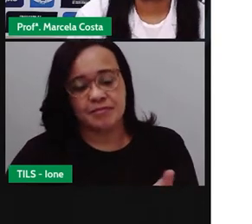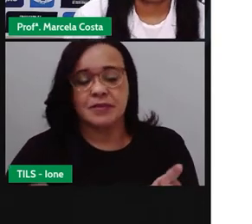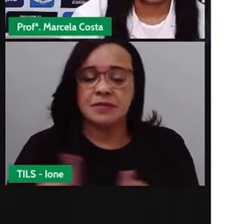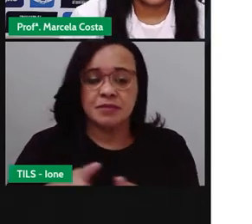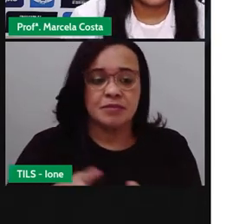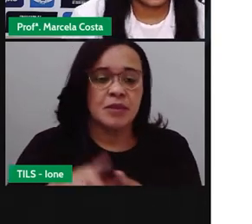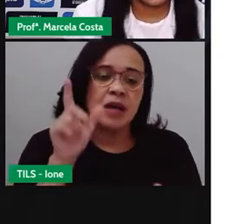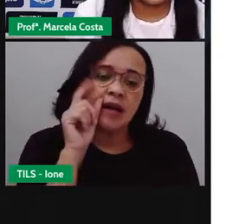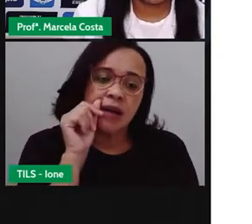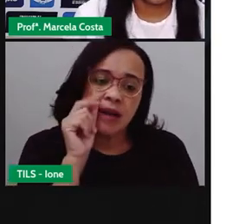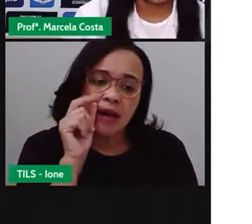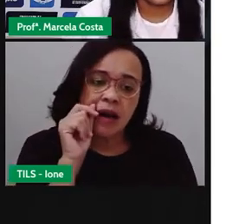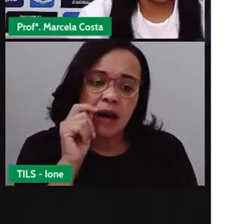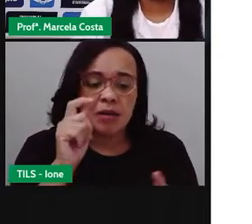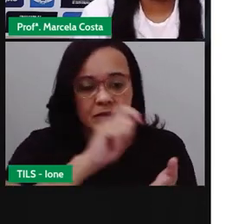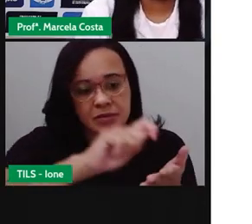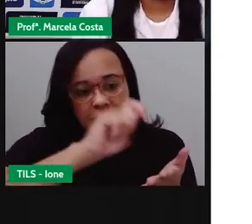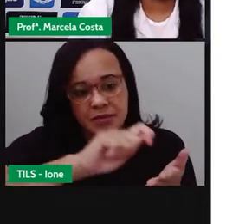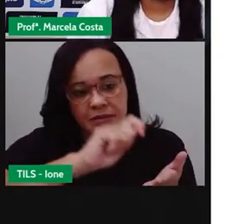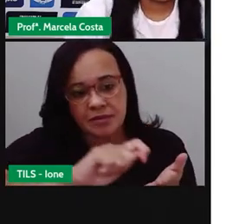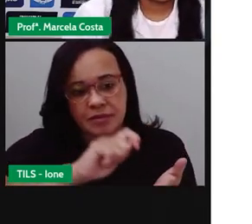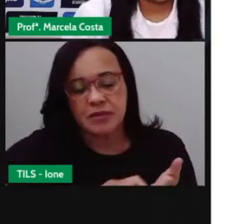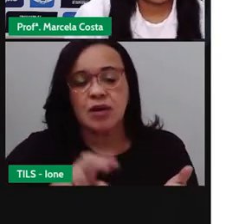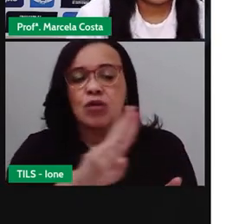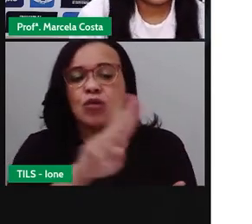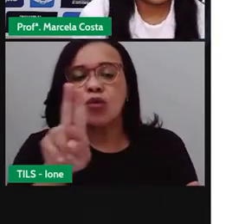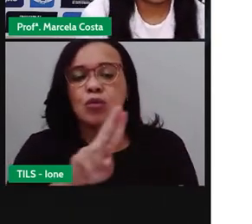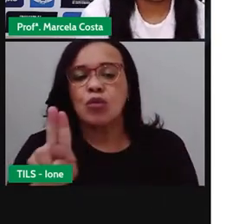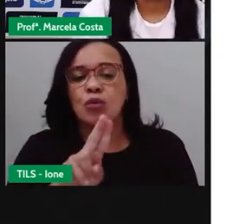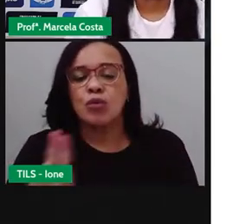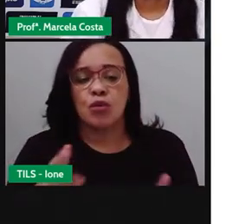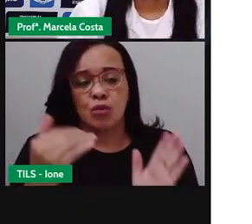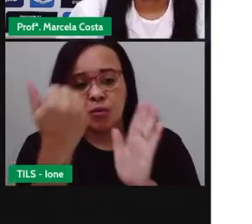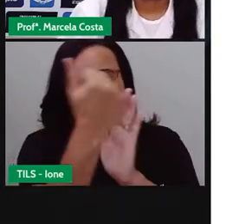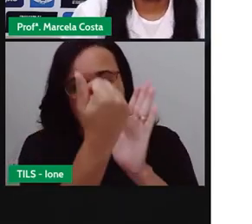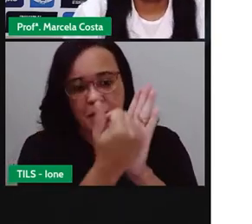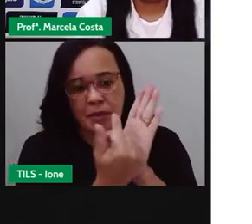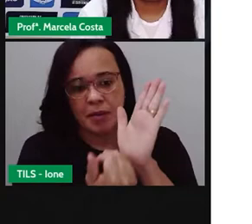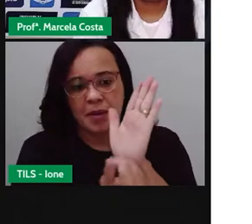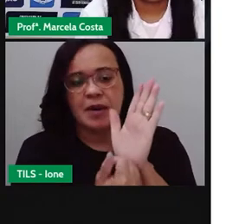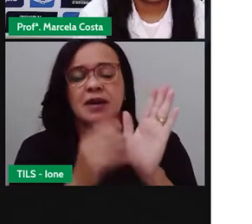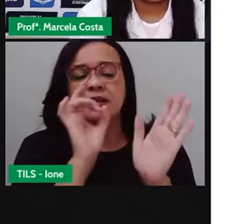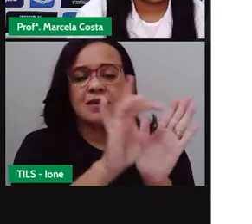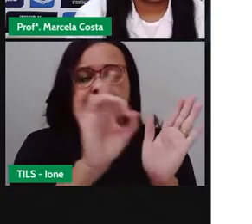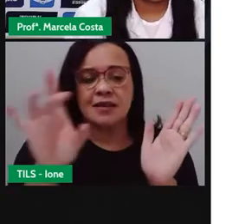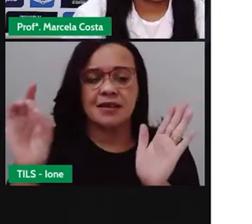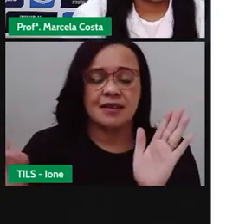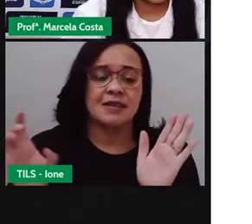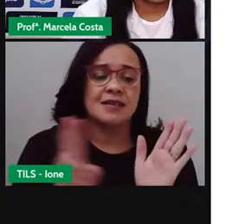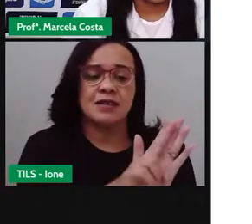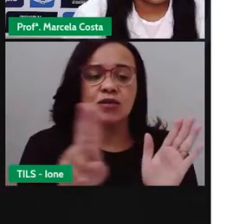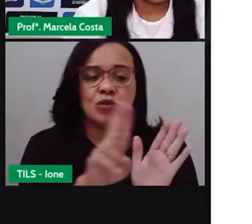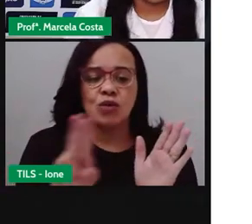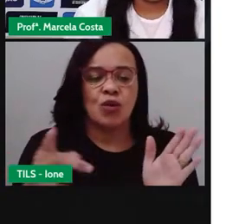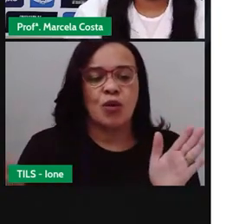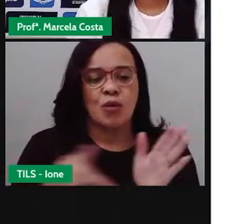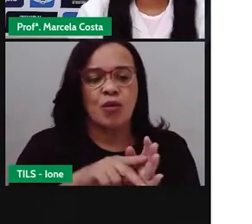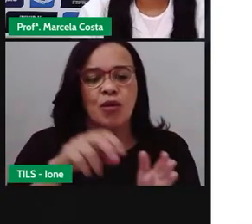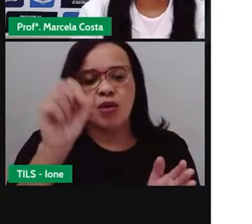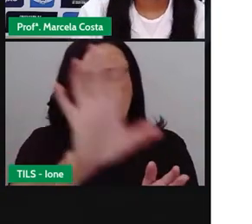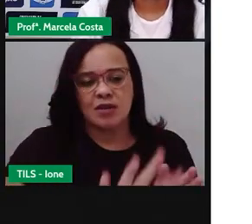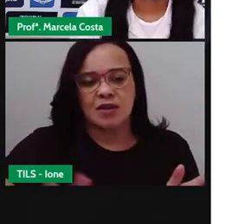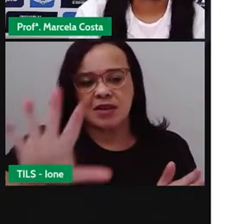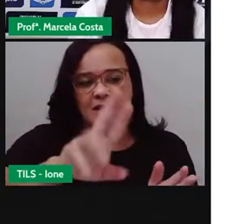nomes destes ritmos, tá? Vamos fazer aí uma lista com os nomes dos ritmos nordestinos.